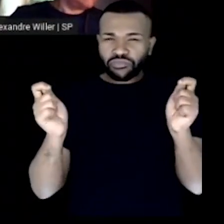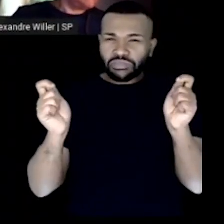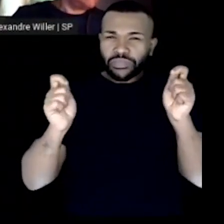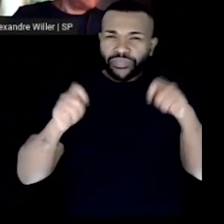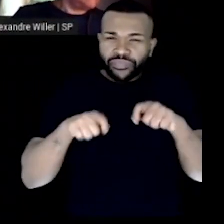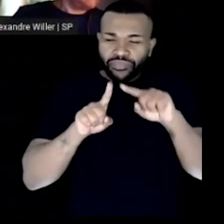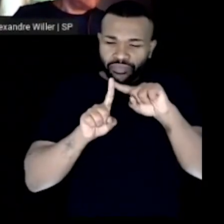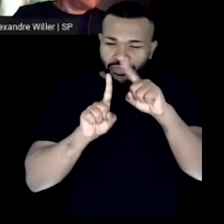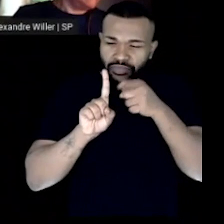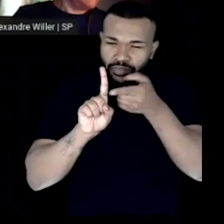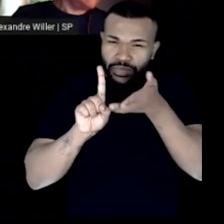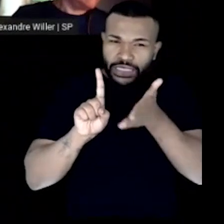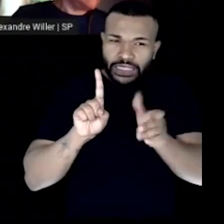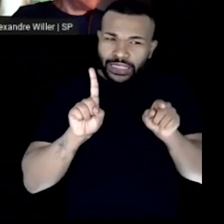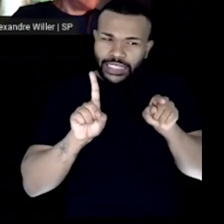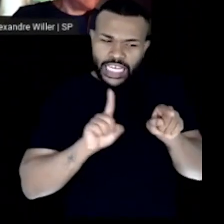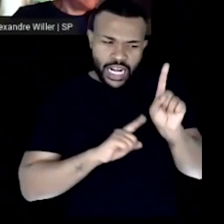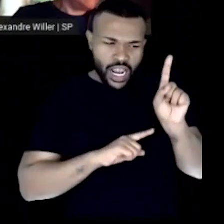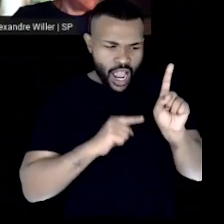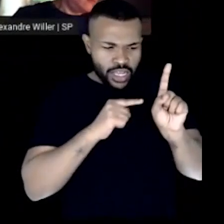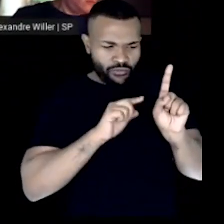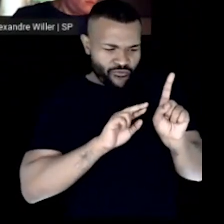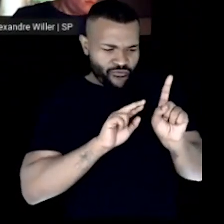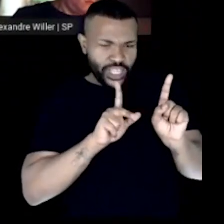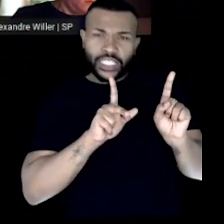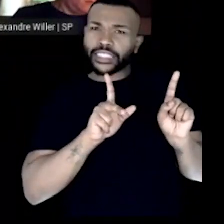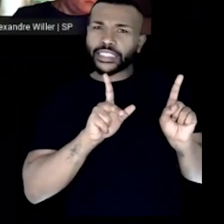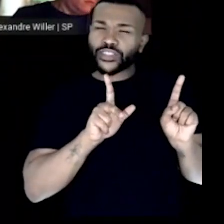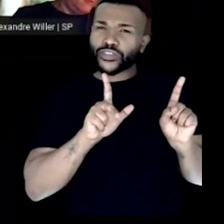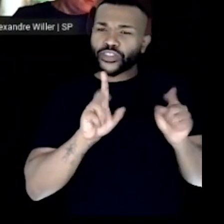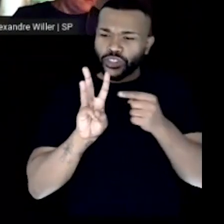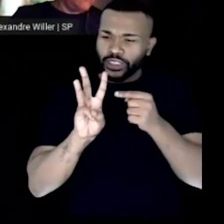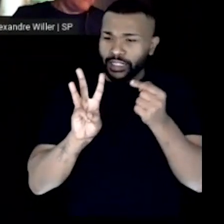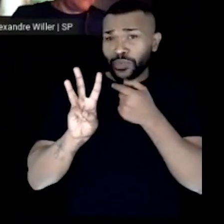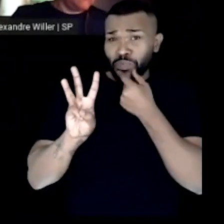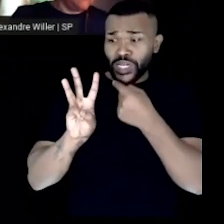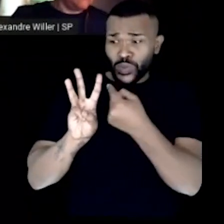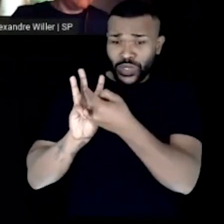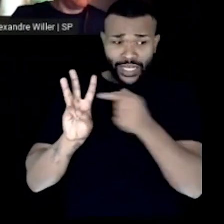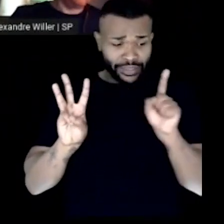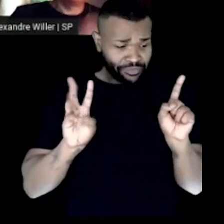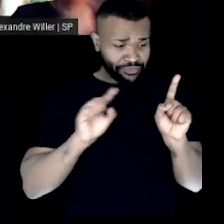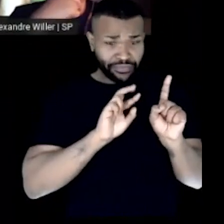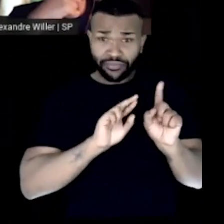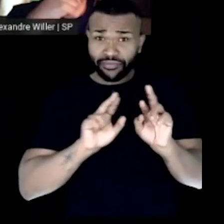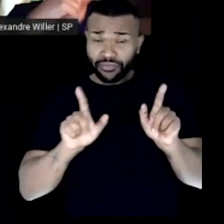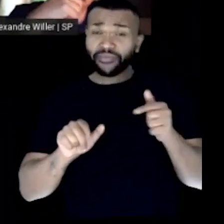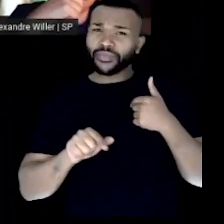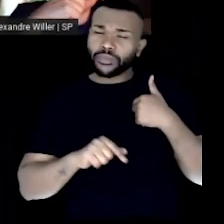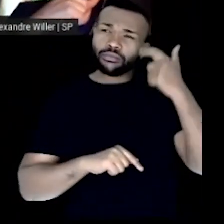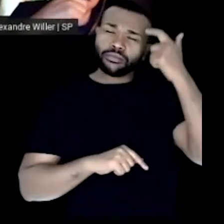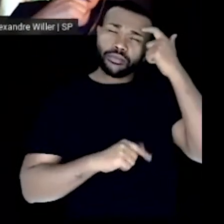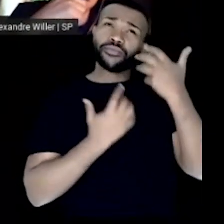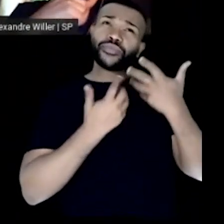dessa força capaz de gerar vida, dessa oposição a essa pulsão masculina. Mas eu também